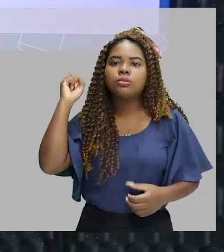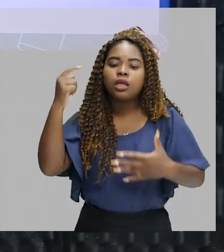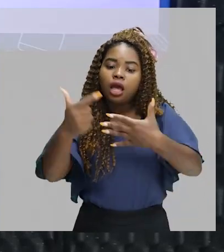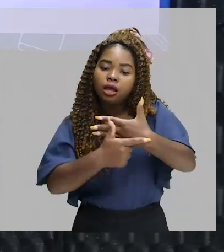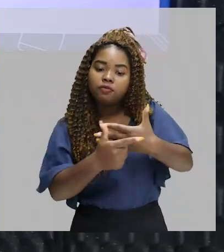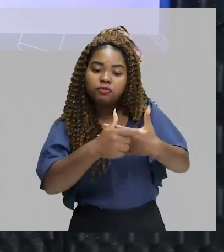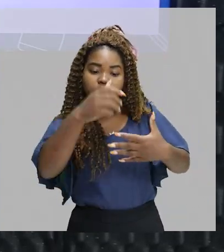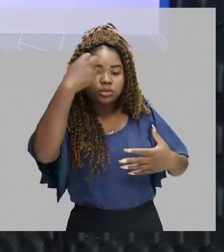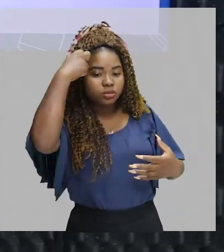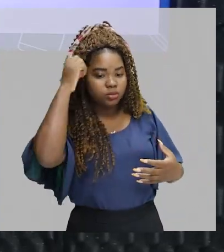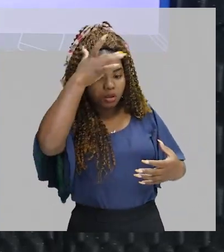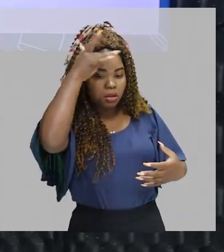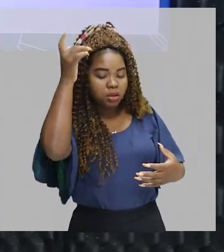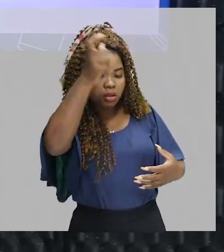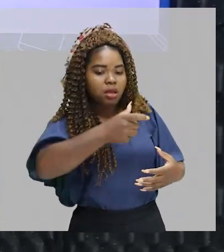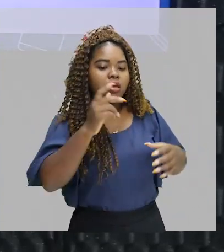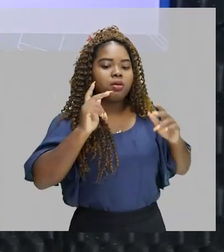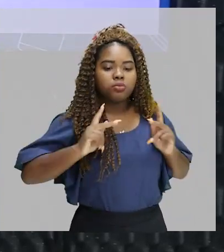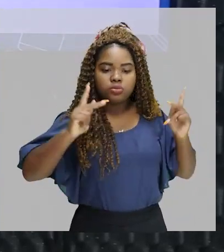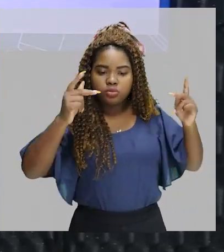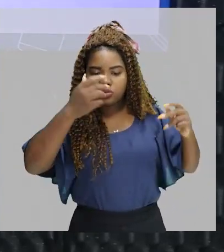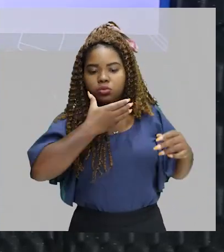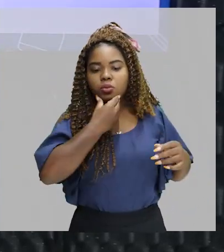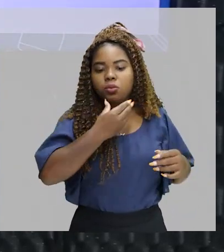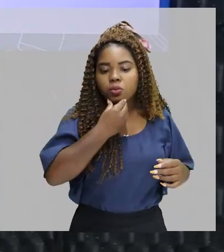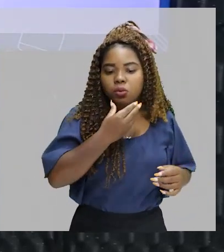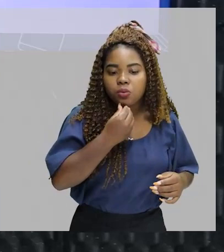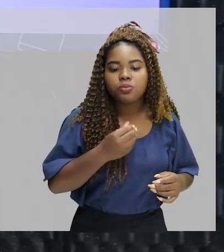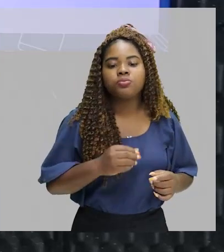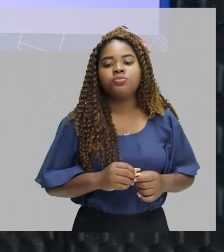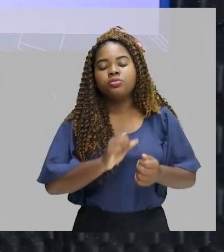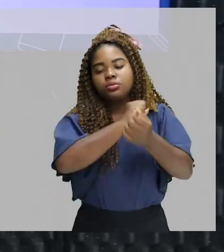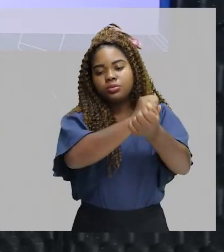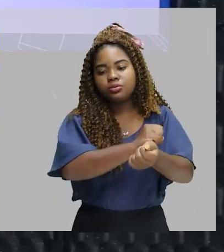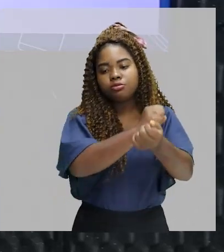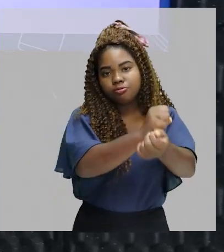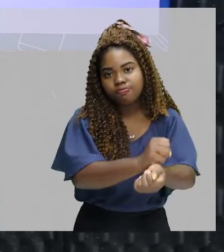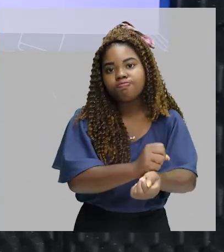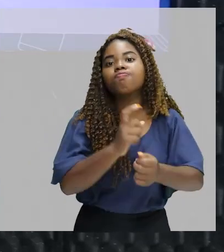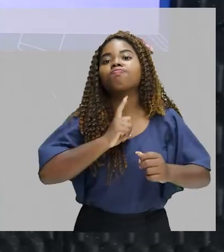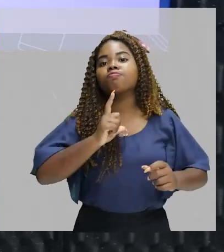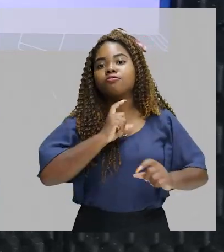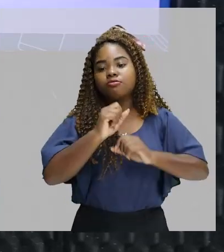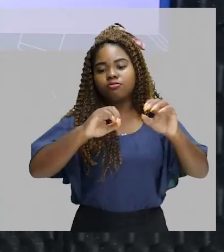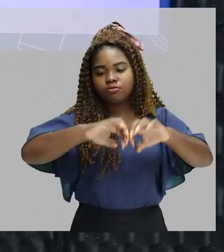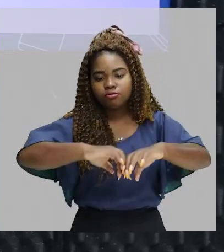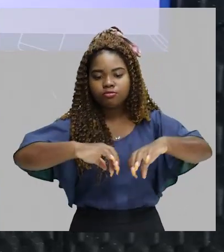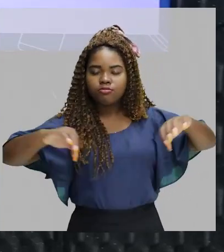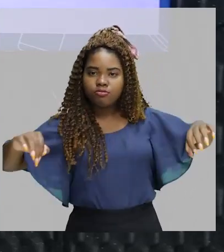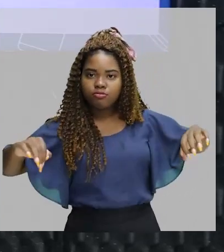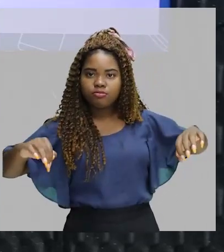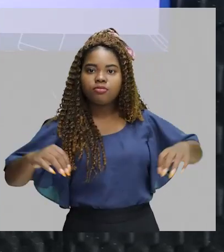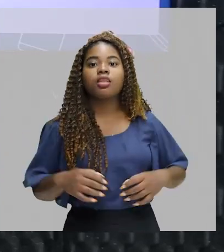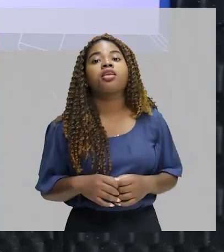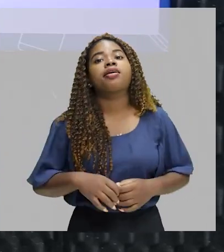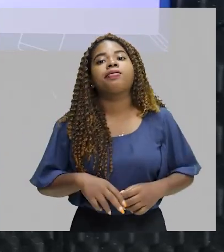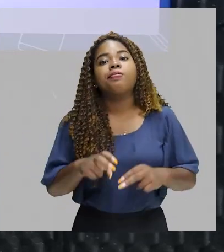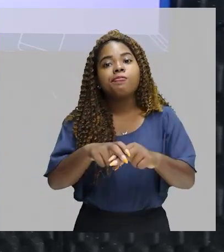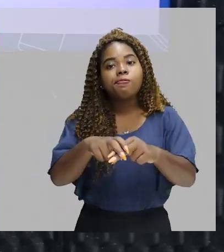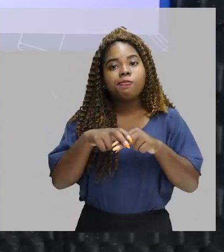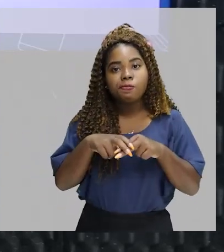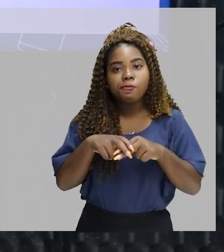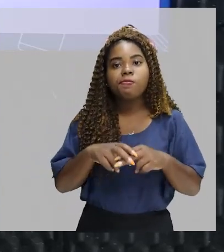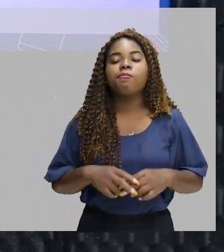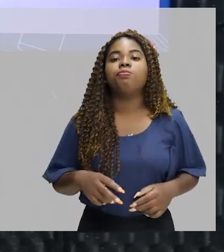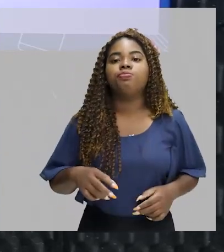aquele que sofria sistematicamente preconceito, discriminação, segregação. Logo, o racismo se trata